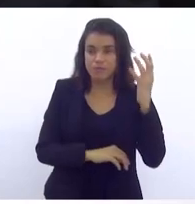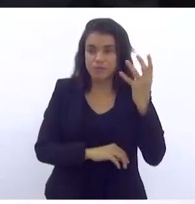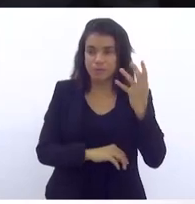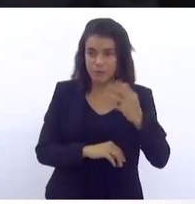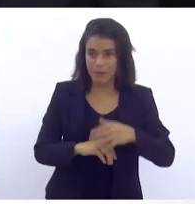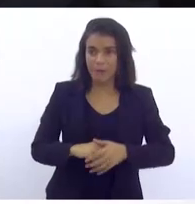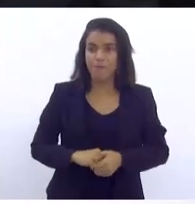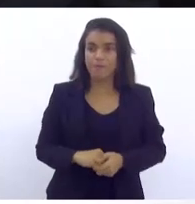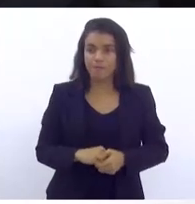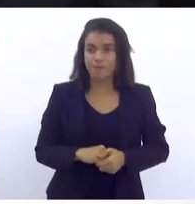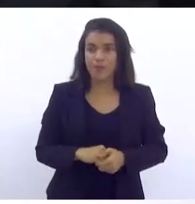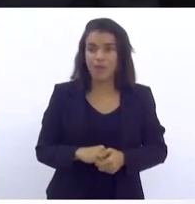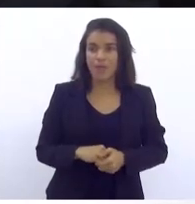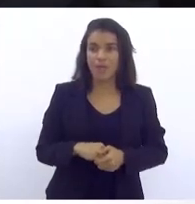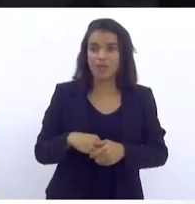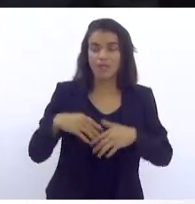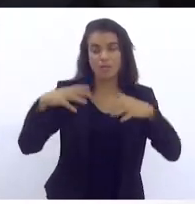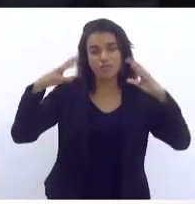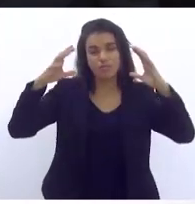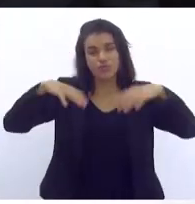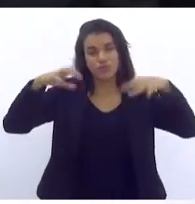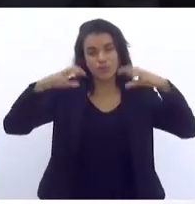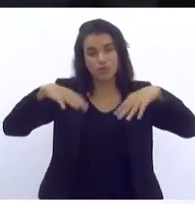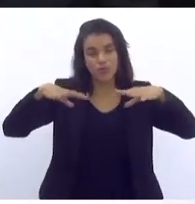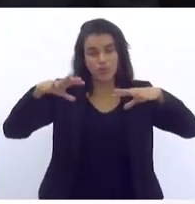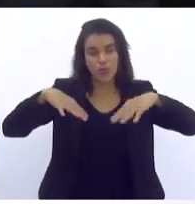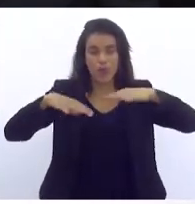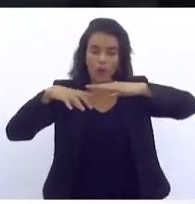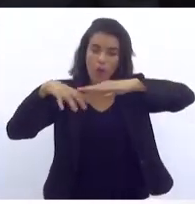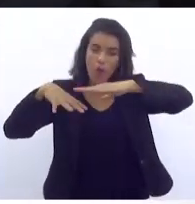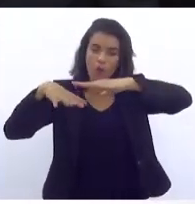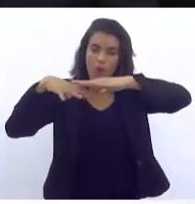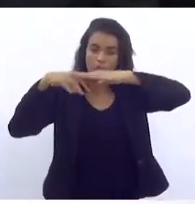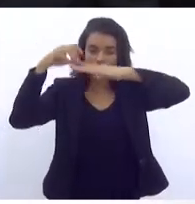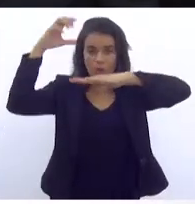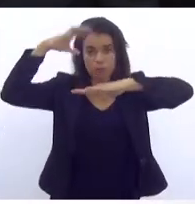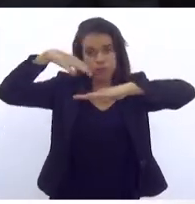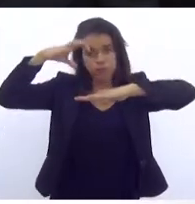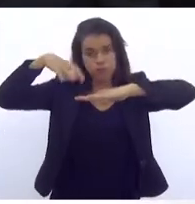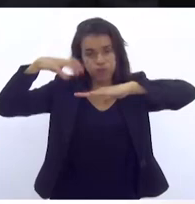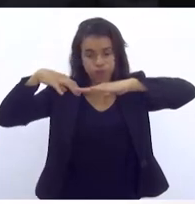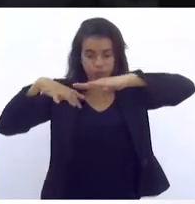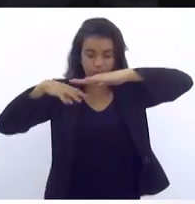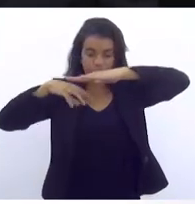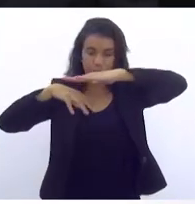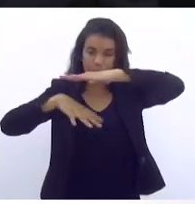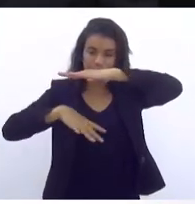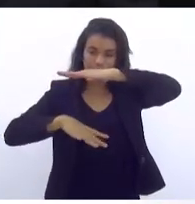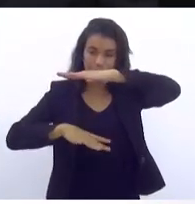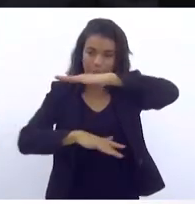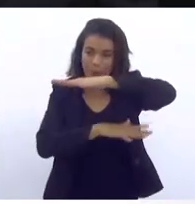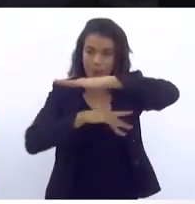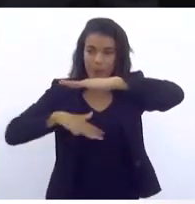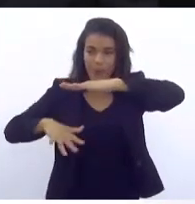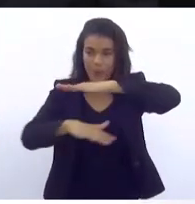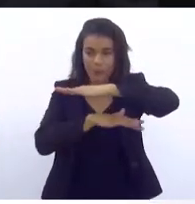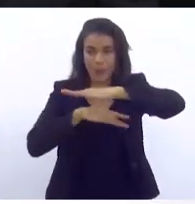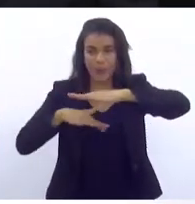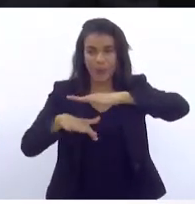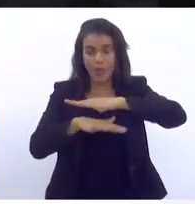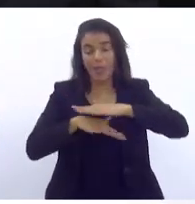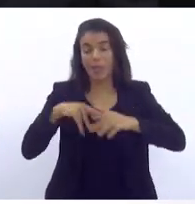dos seus dos Mananciais do Rio de Janeiro né que são os supridores de matériaprima para água que a gente produz que a população acaba